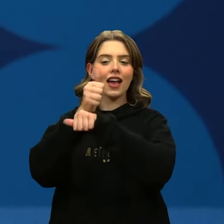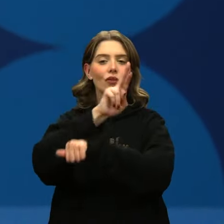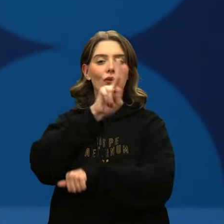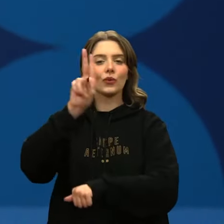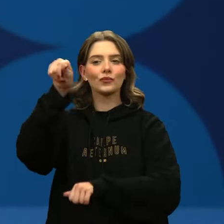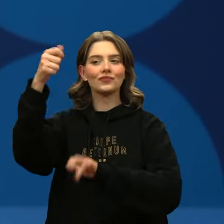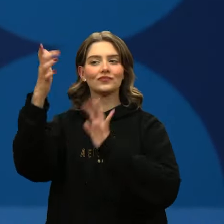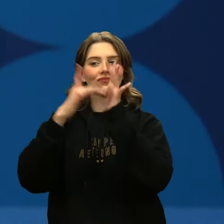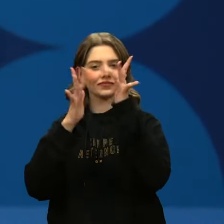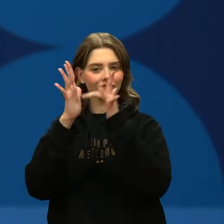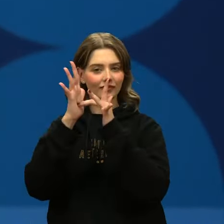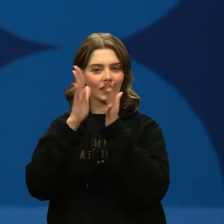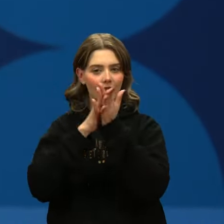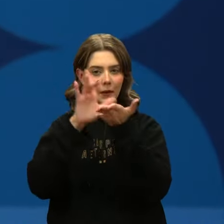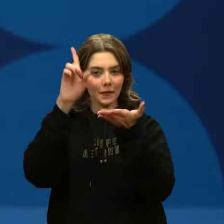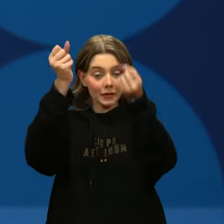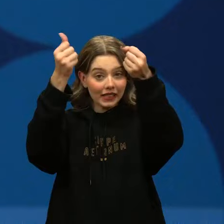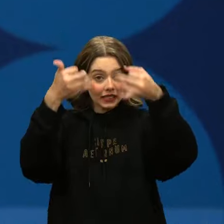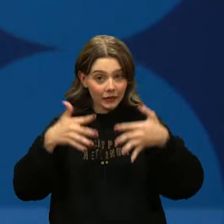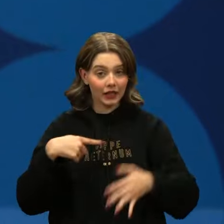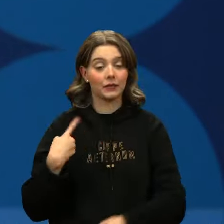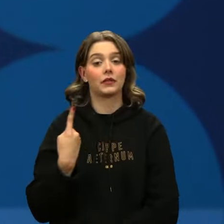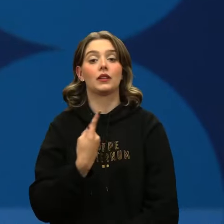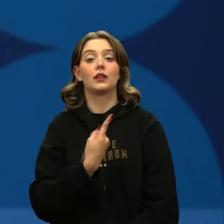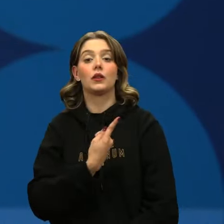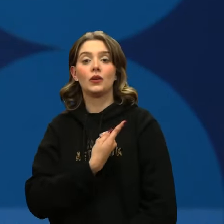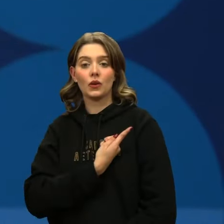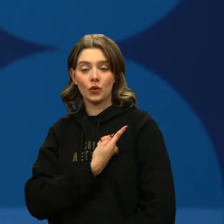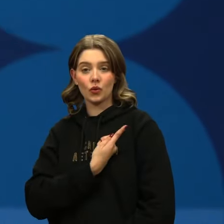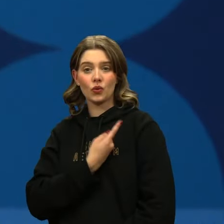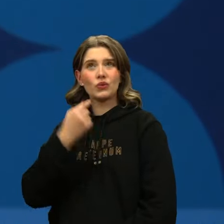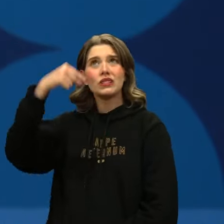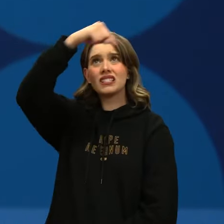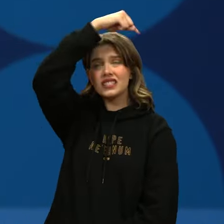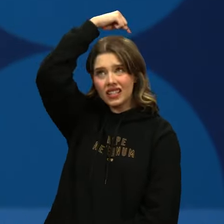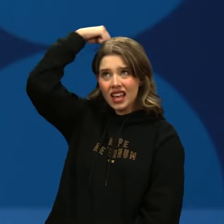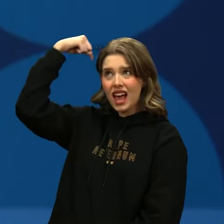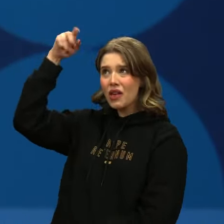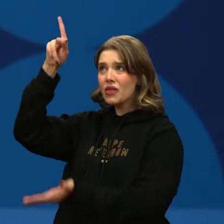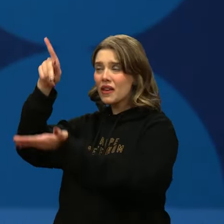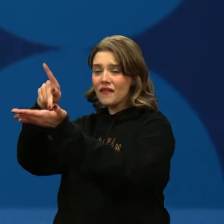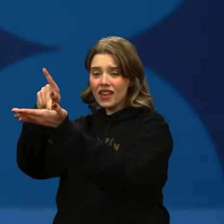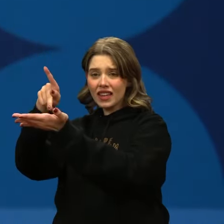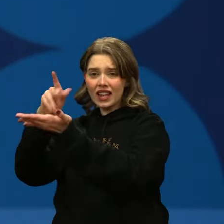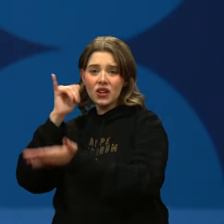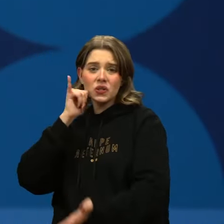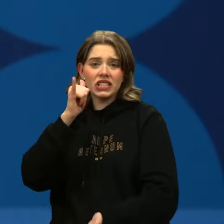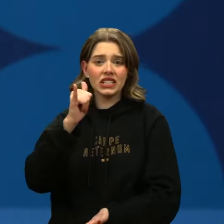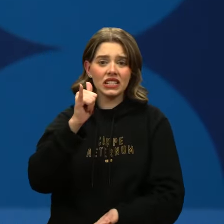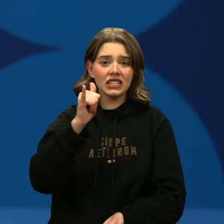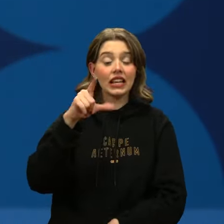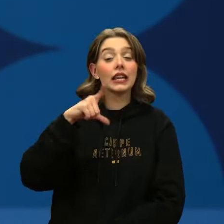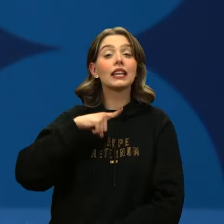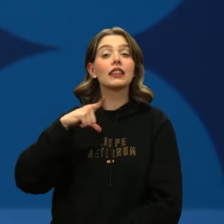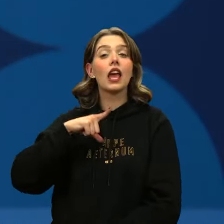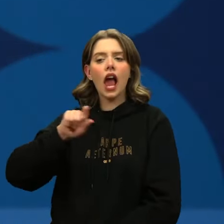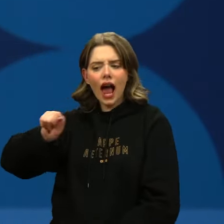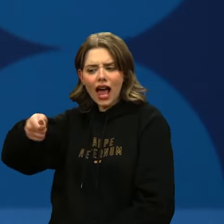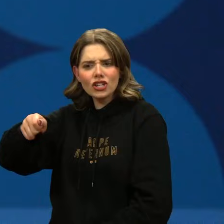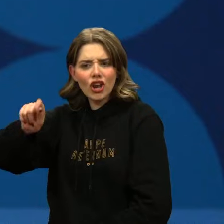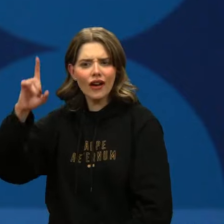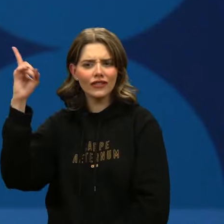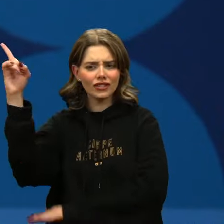A Bíblia vai falar, estas coisas diz o Santo e Verdadeiro, aquele que tem a chave de Davi, que